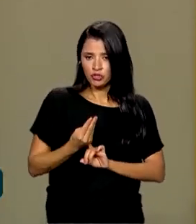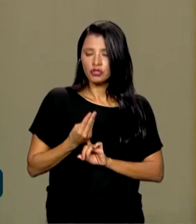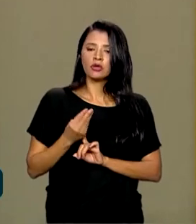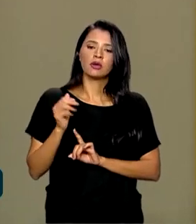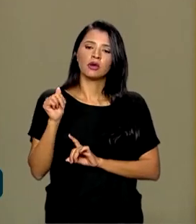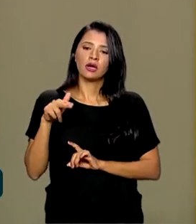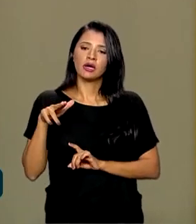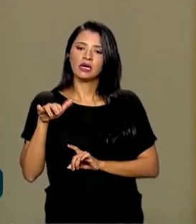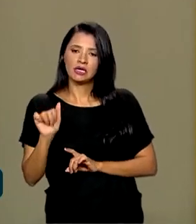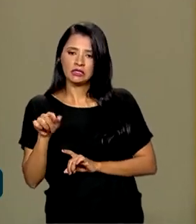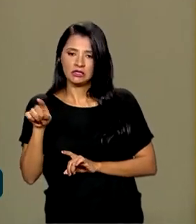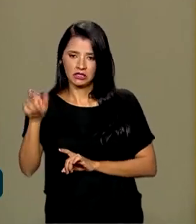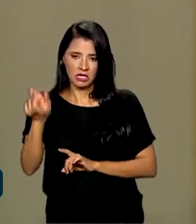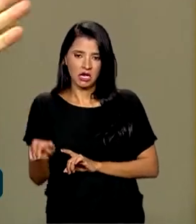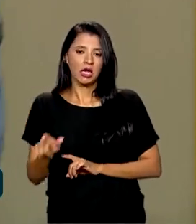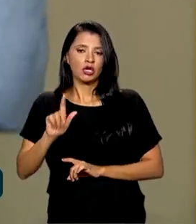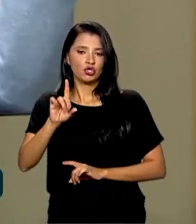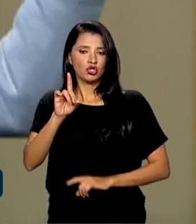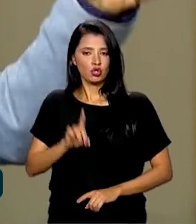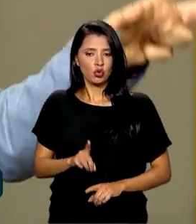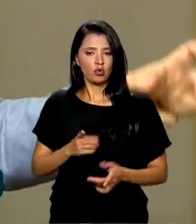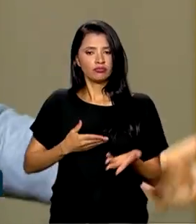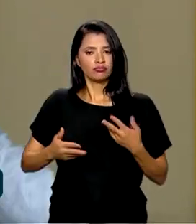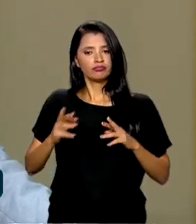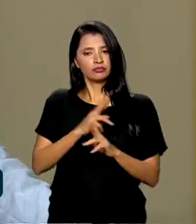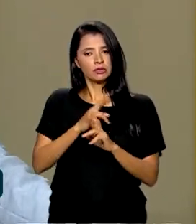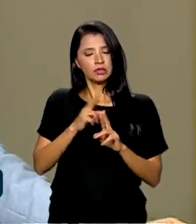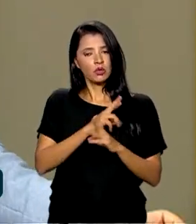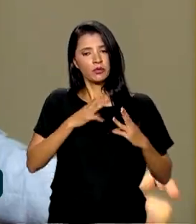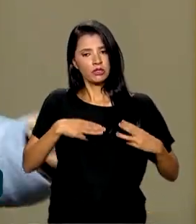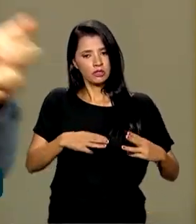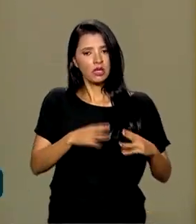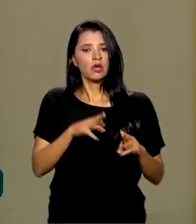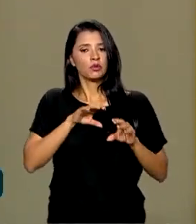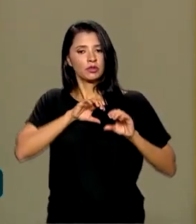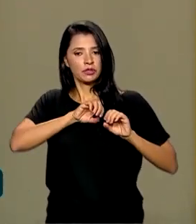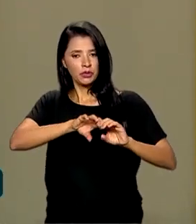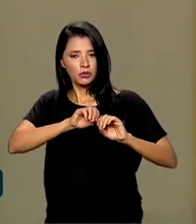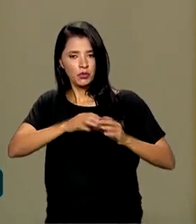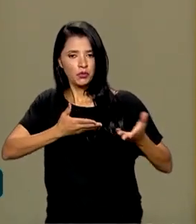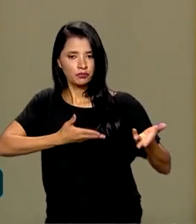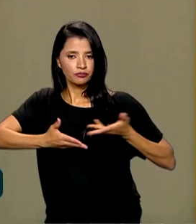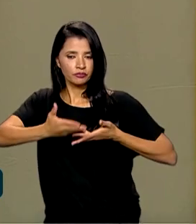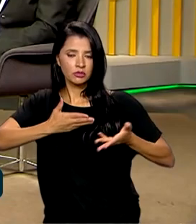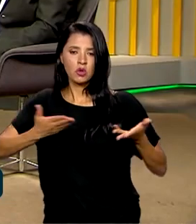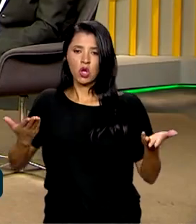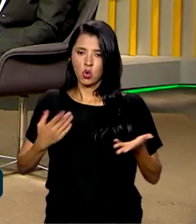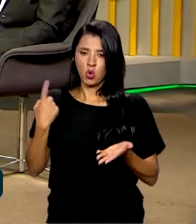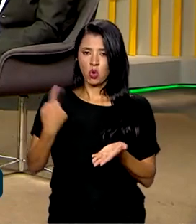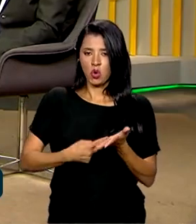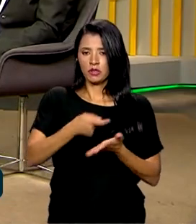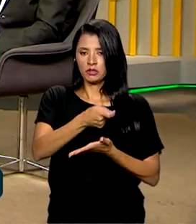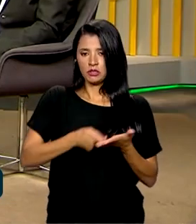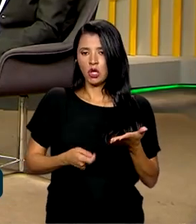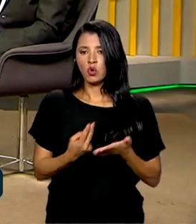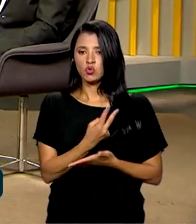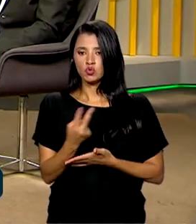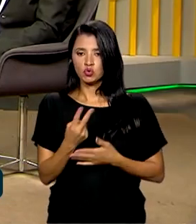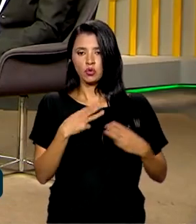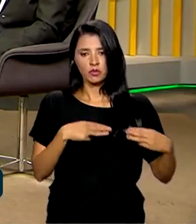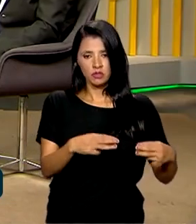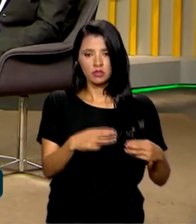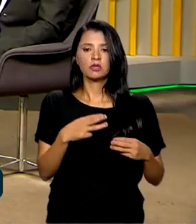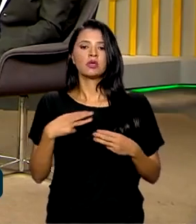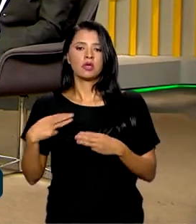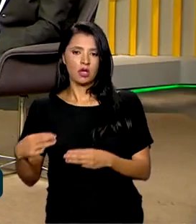que estabelece a relação com o Ministério da Educação. Estamos agora para assinar um acordo de cooperação entre os dois ministérios, o ministro Camilo